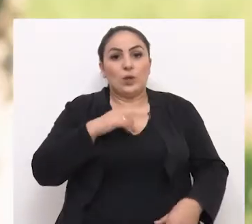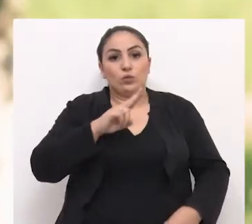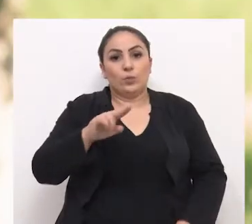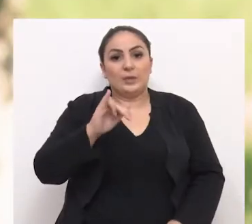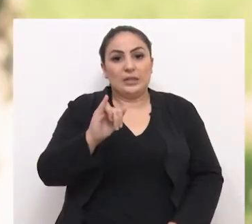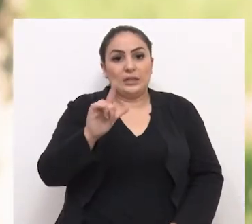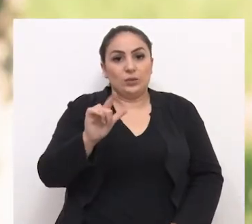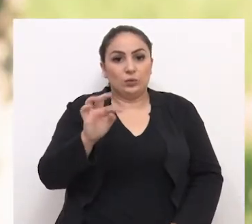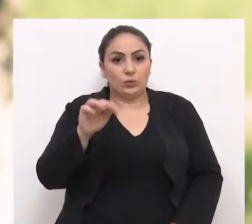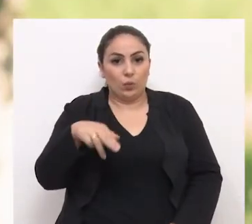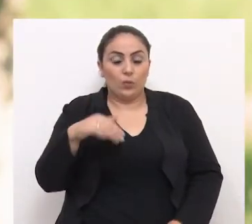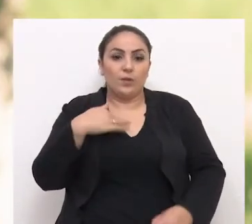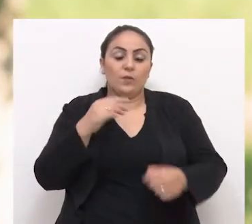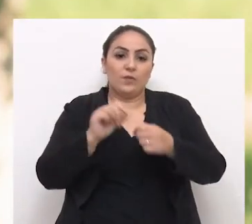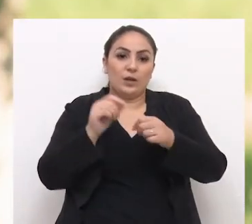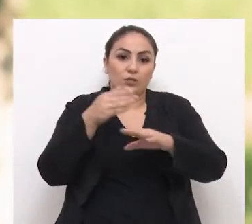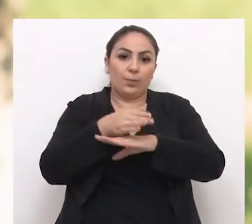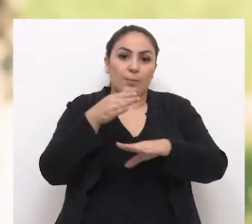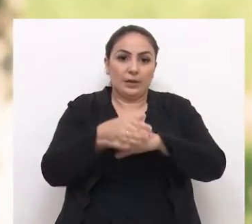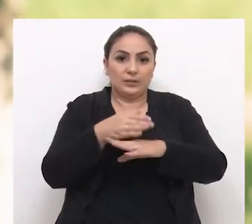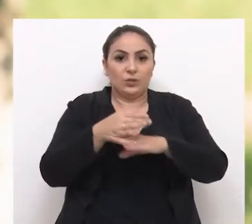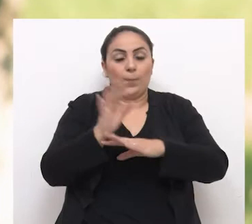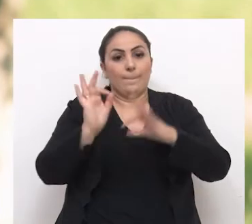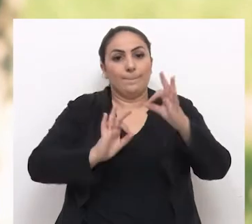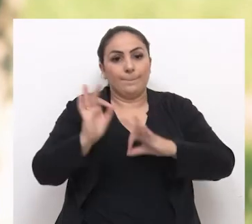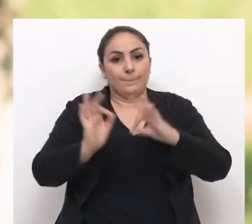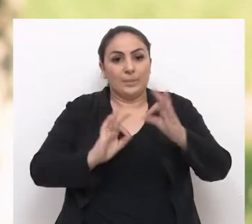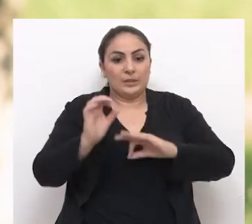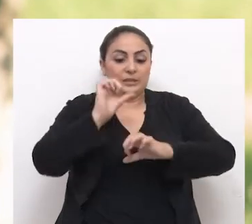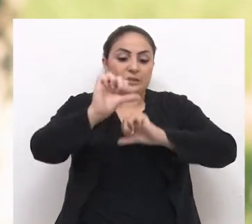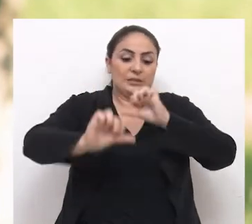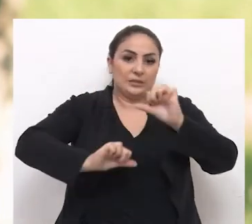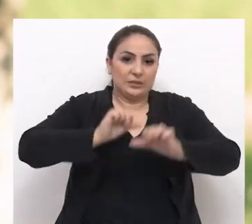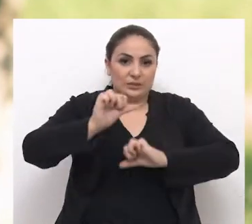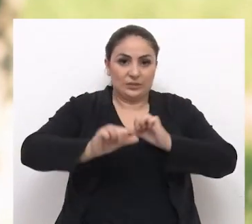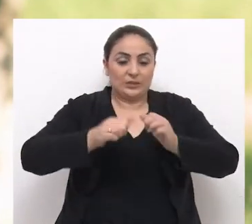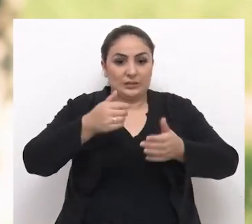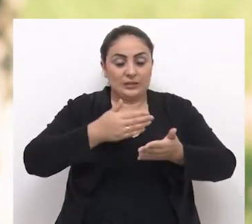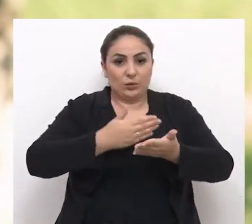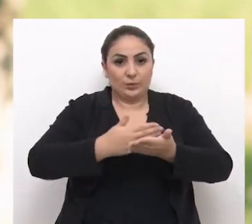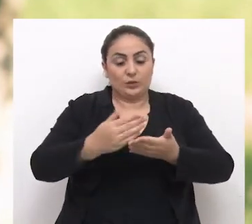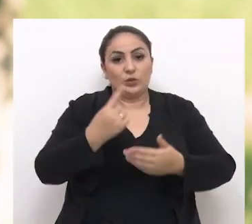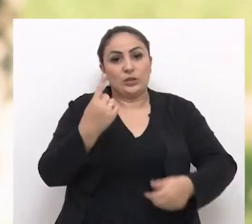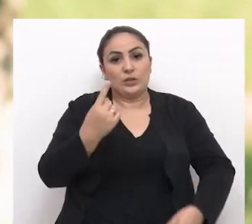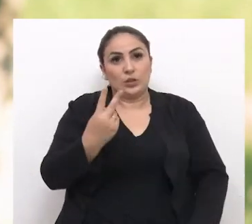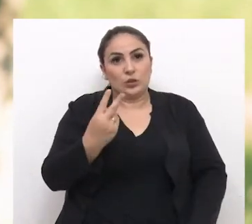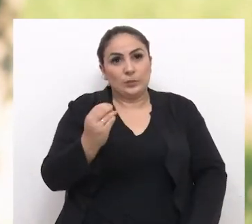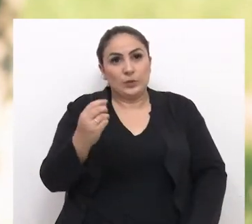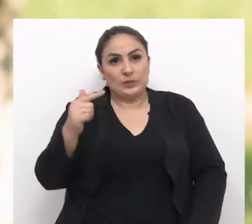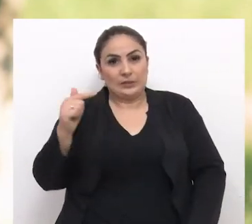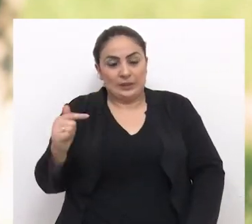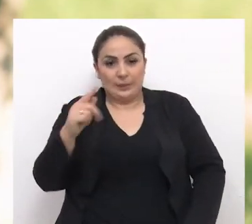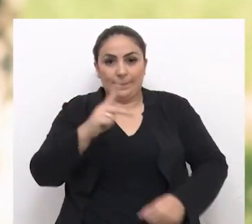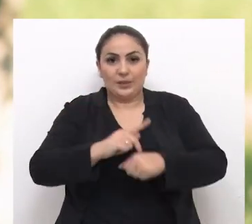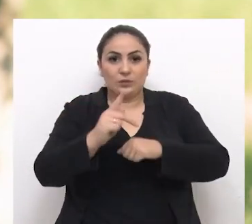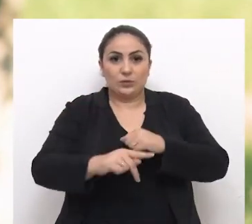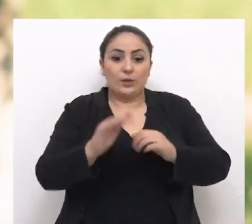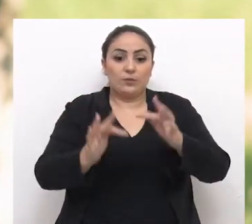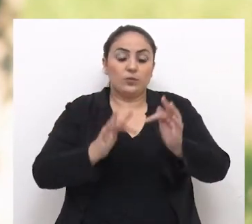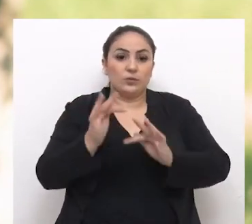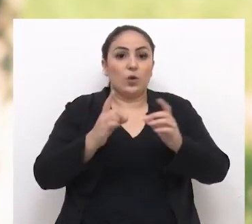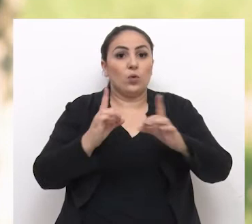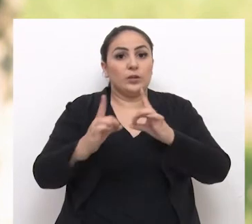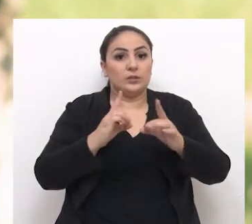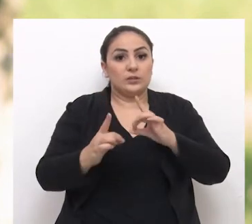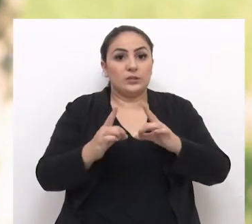Meu nome é Hilton Marcivieiro, eu faço parte do projeto Transformação, fundado em 2007 aqui em Passo Fundo. Tem como